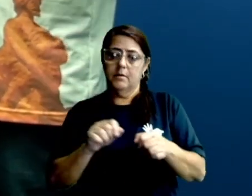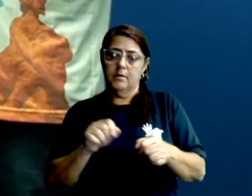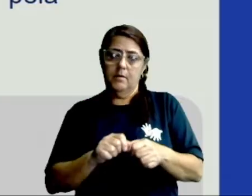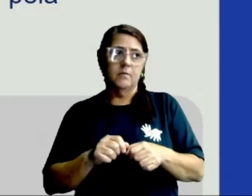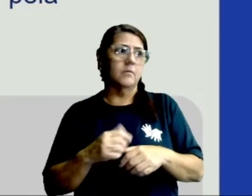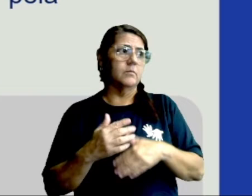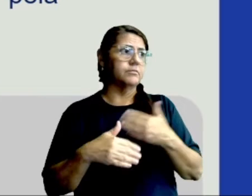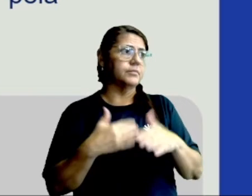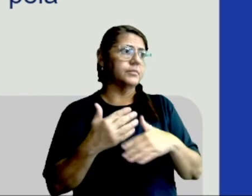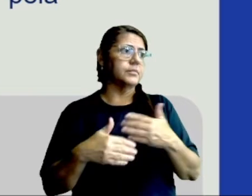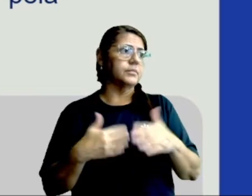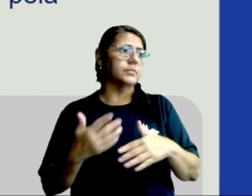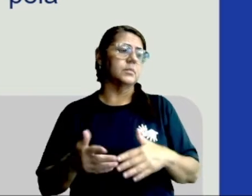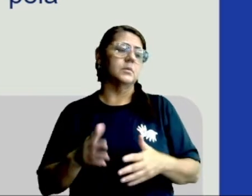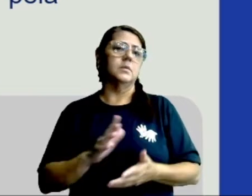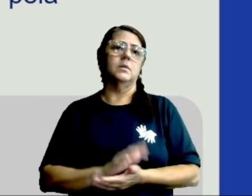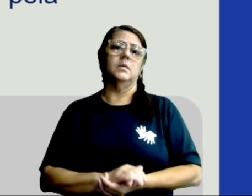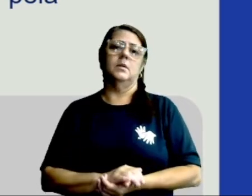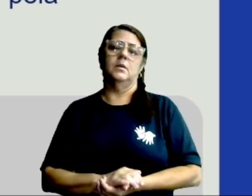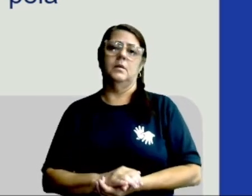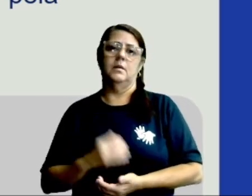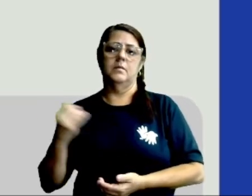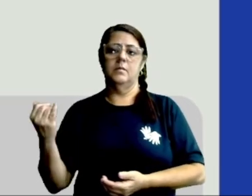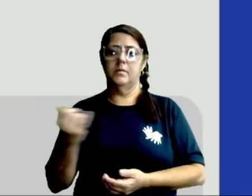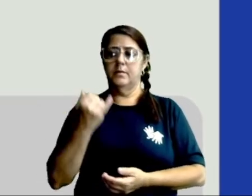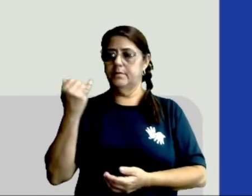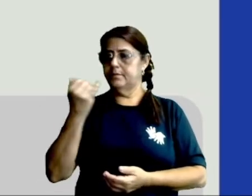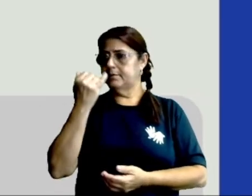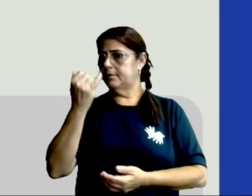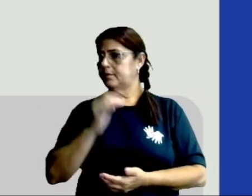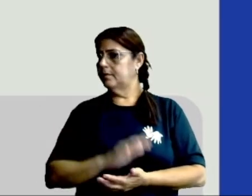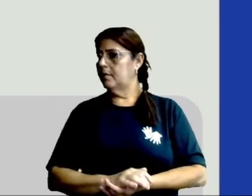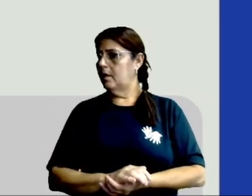Então, economicamente, eles são bastante importantes.